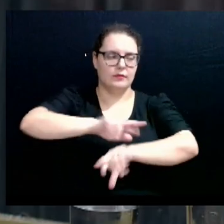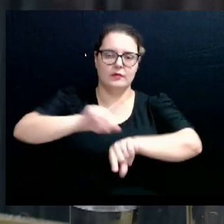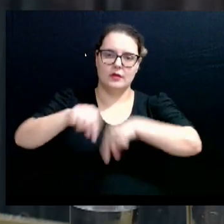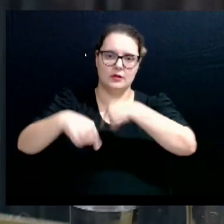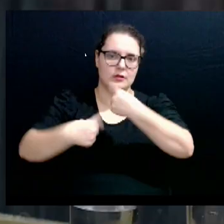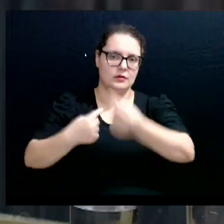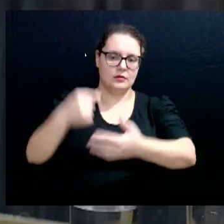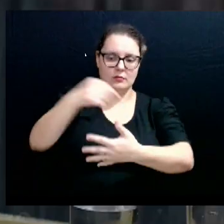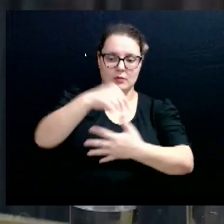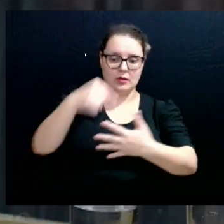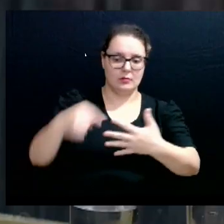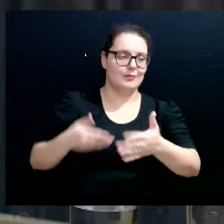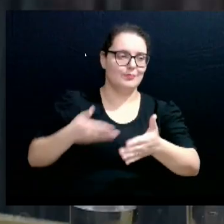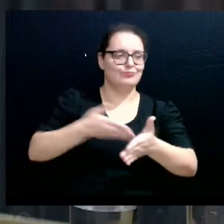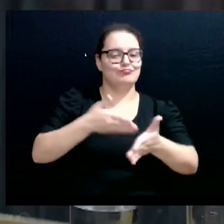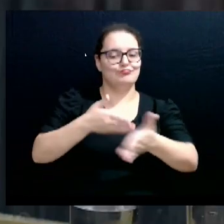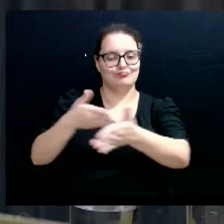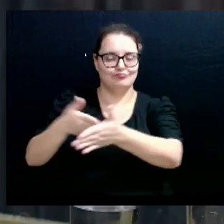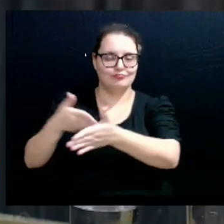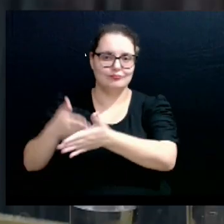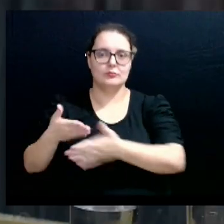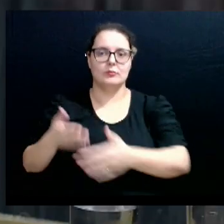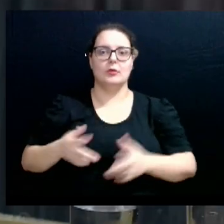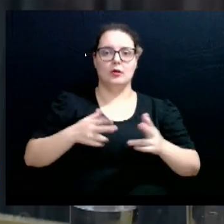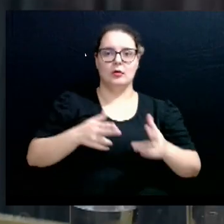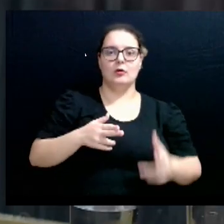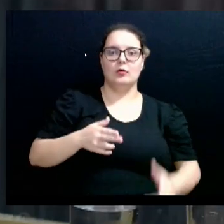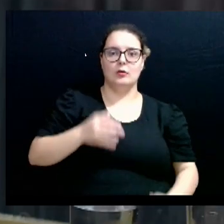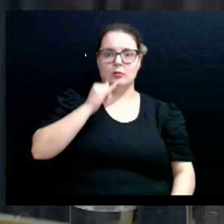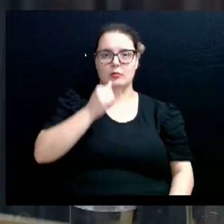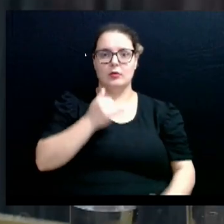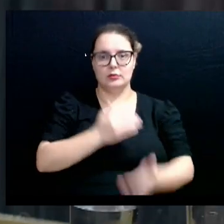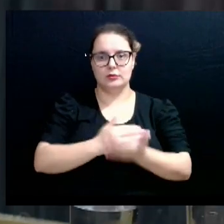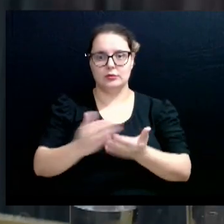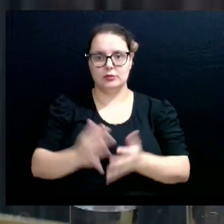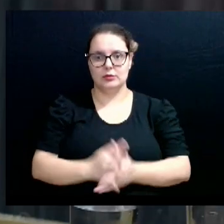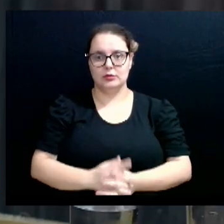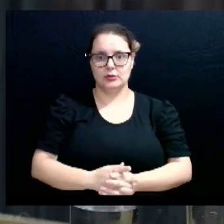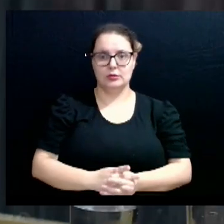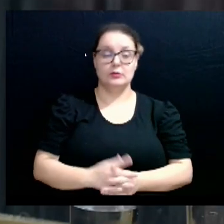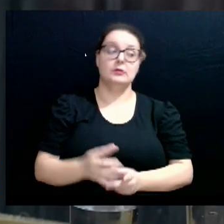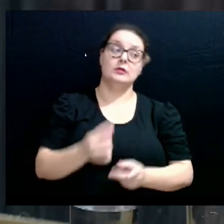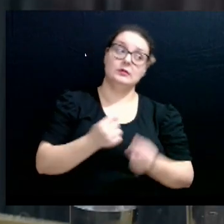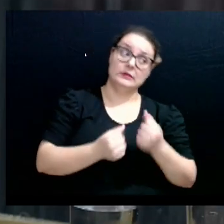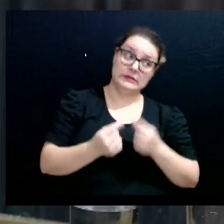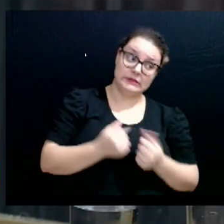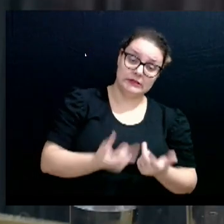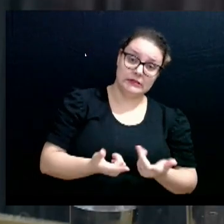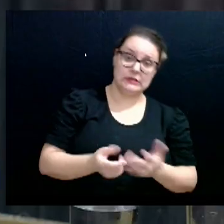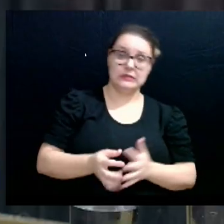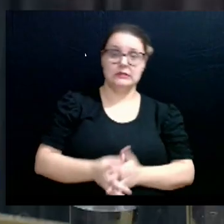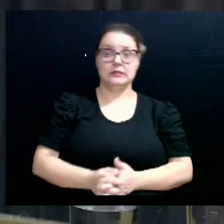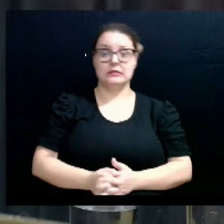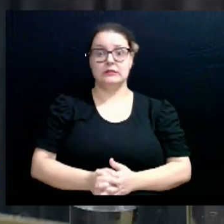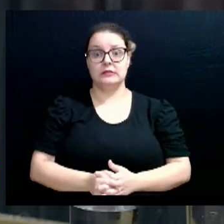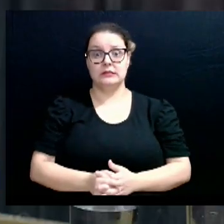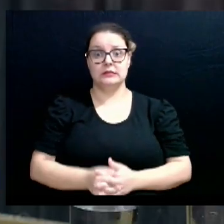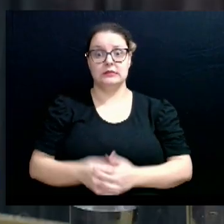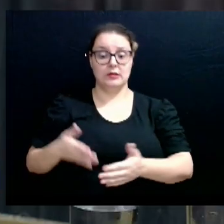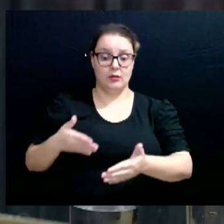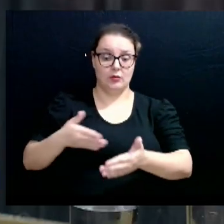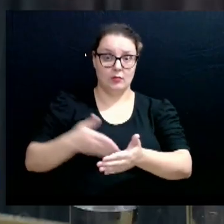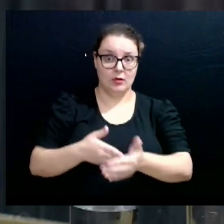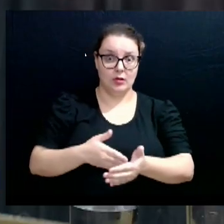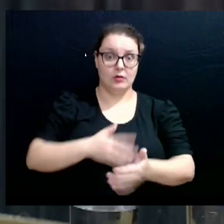barreiras, fronteiras, né, como você bem disse no início, financeiras, barreiras,